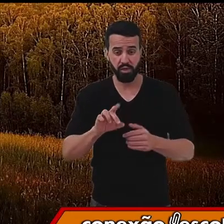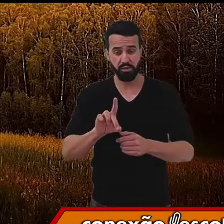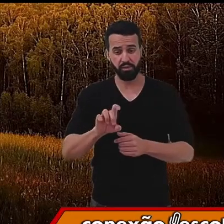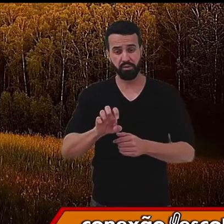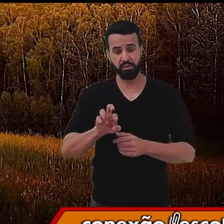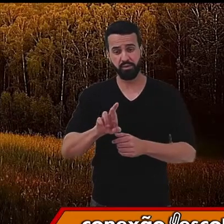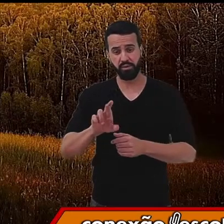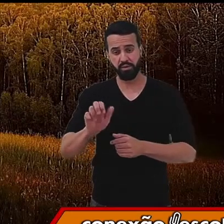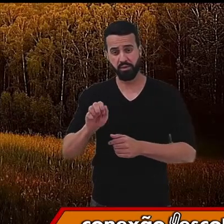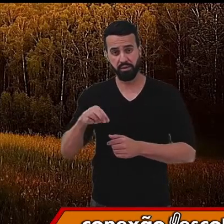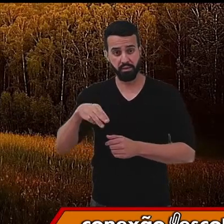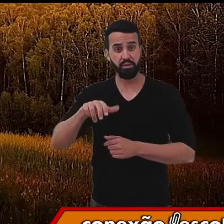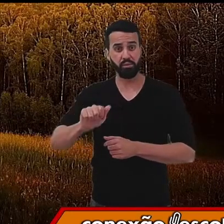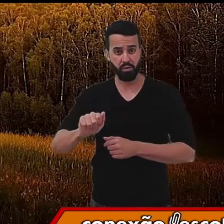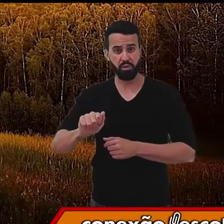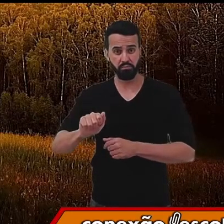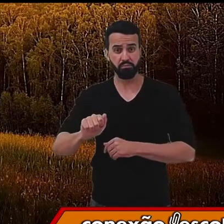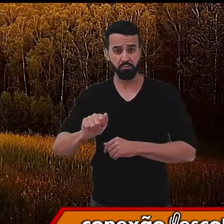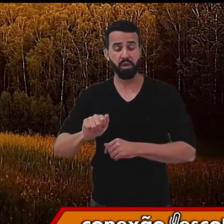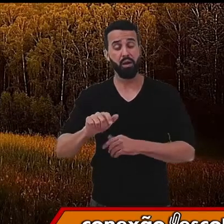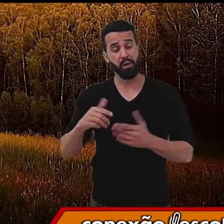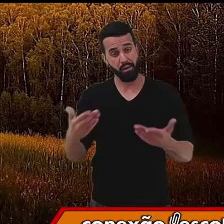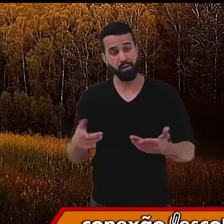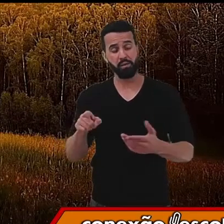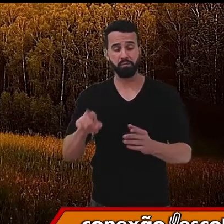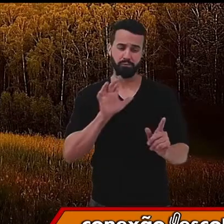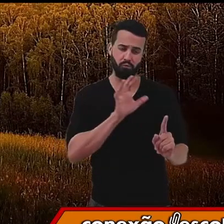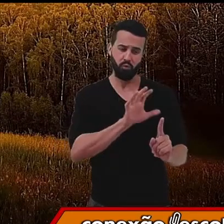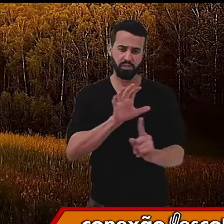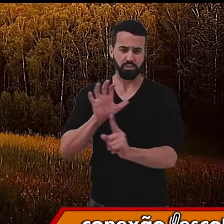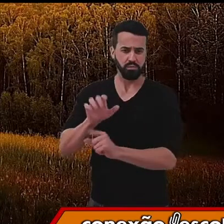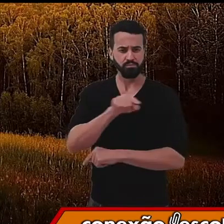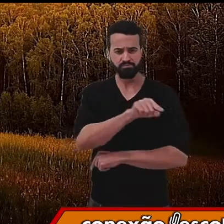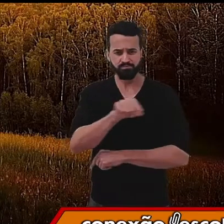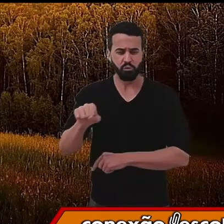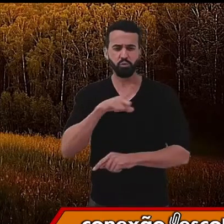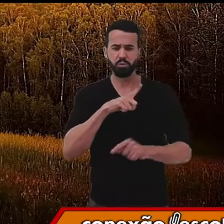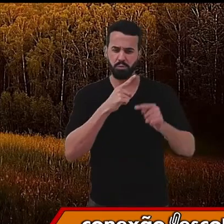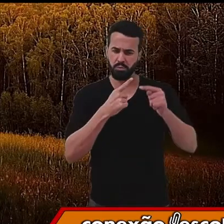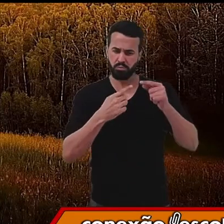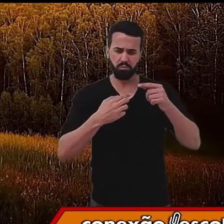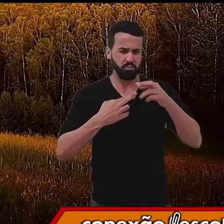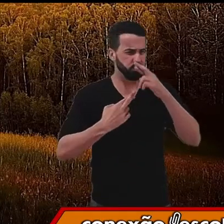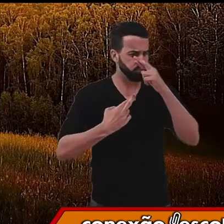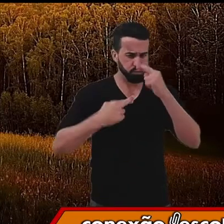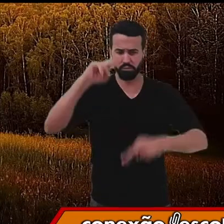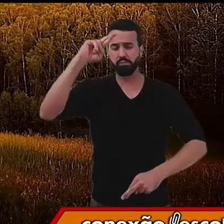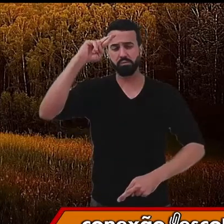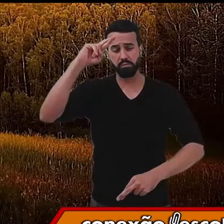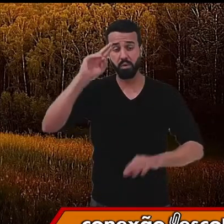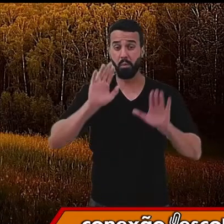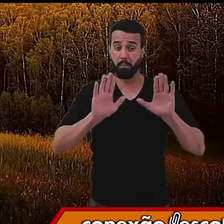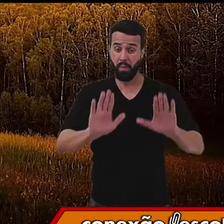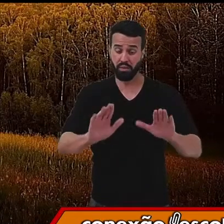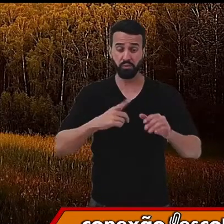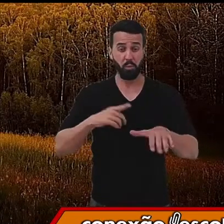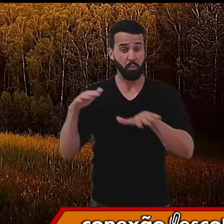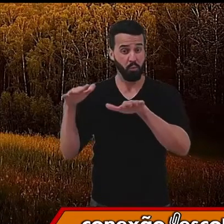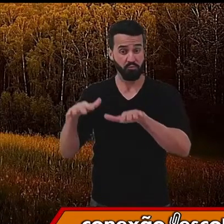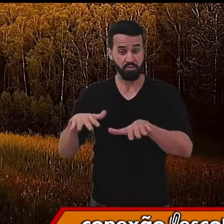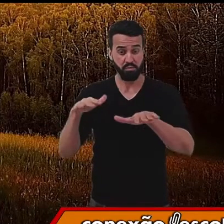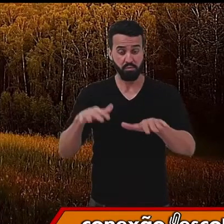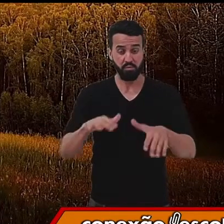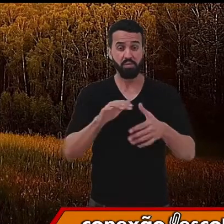então, influencia na revolta dessas pessoas. Porém, o movimento ele é traído antes mesmo